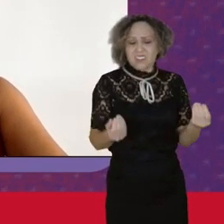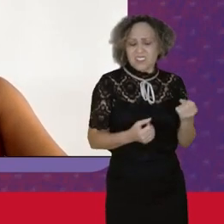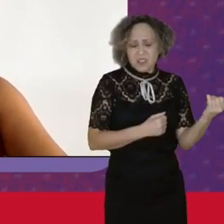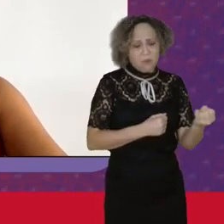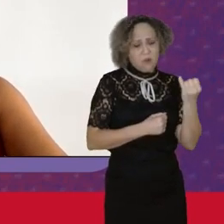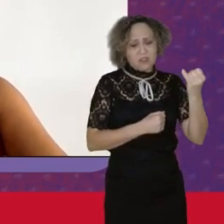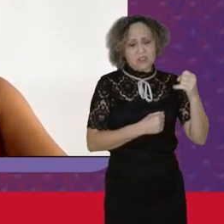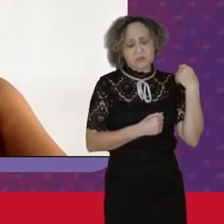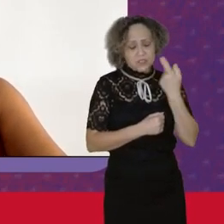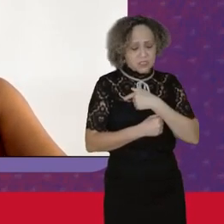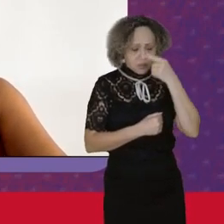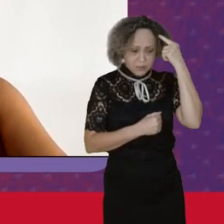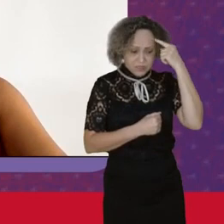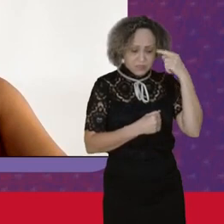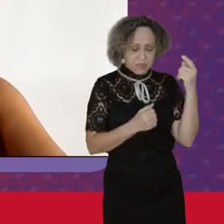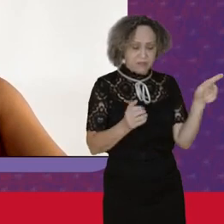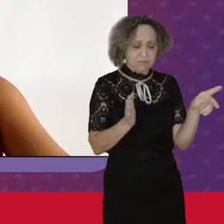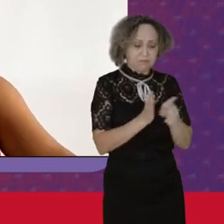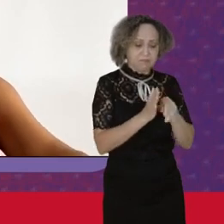integral.